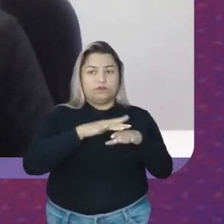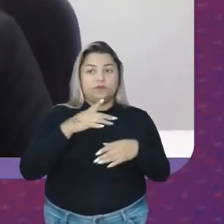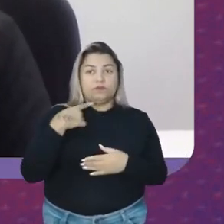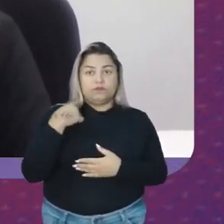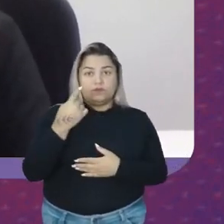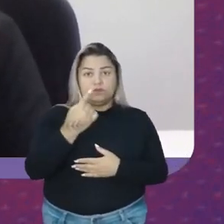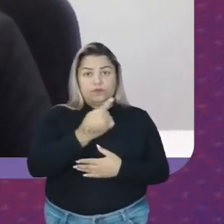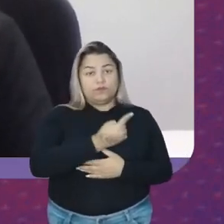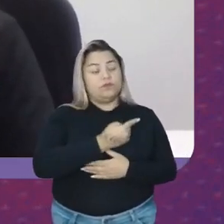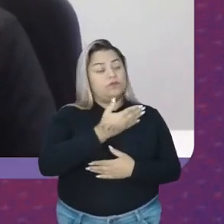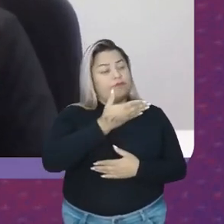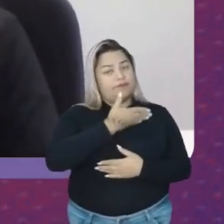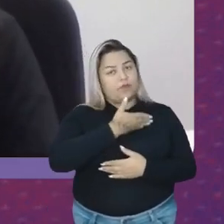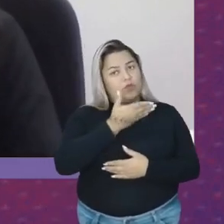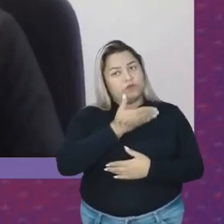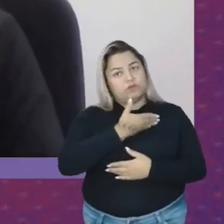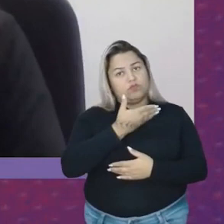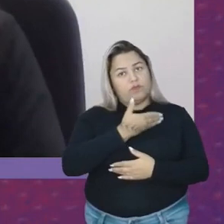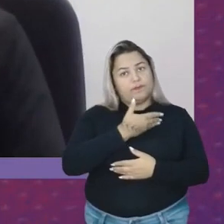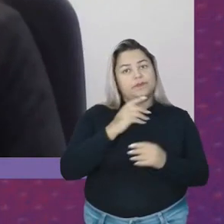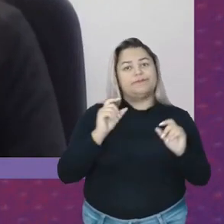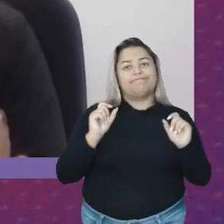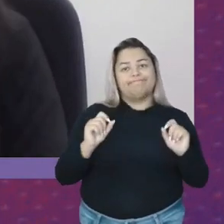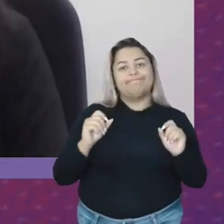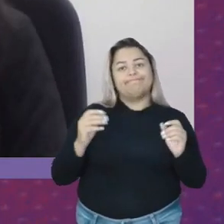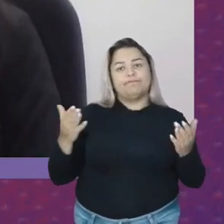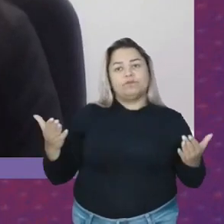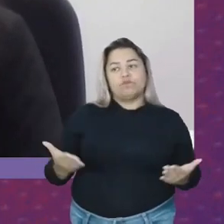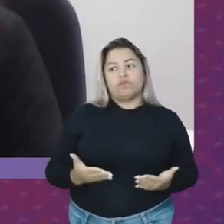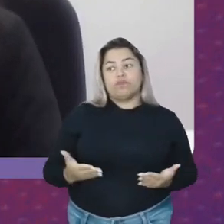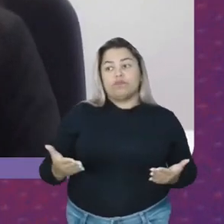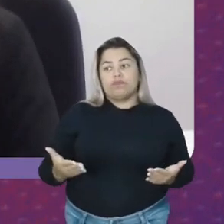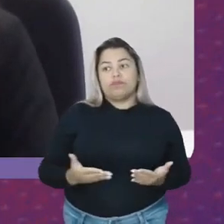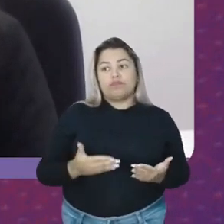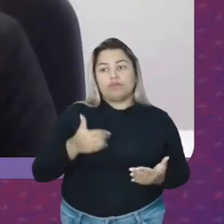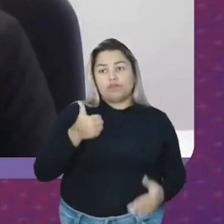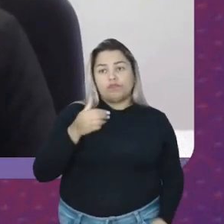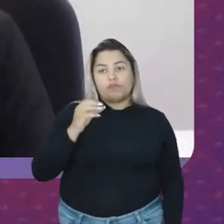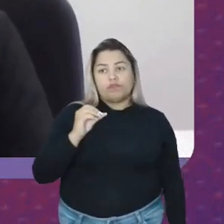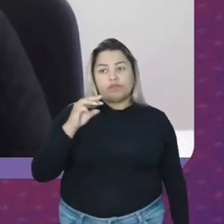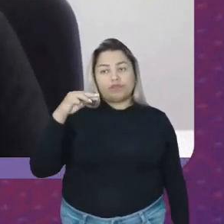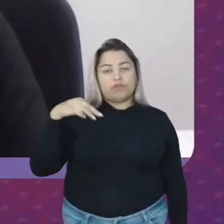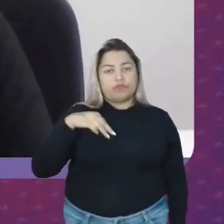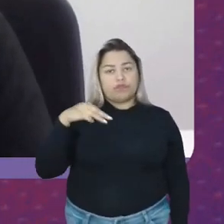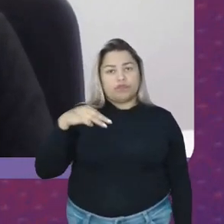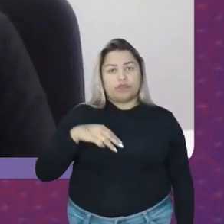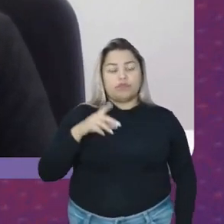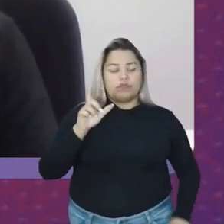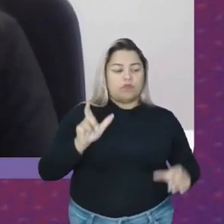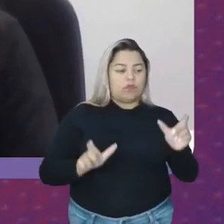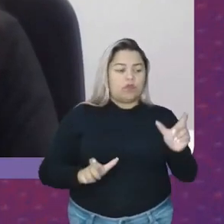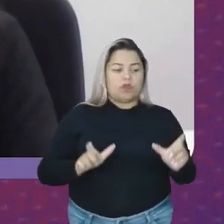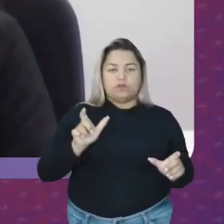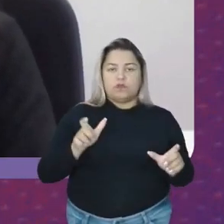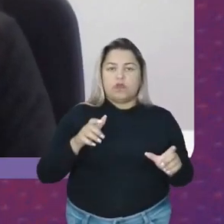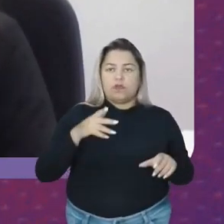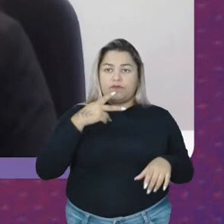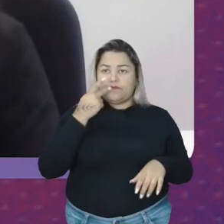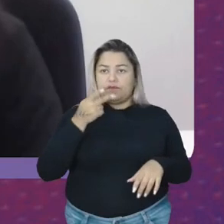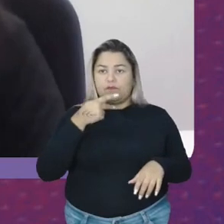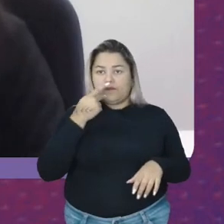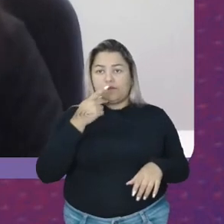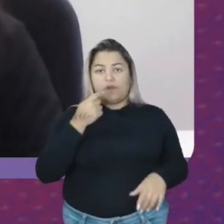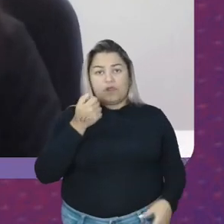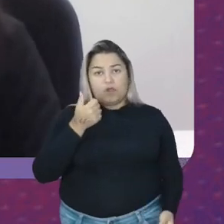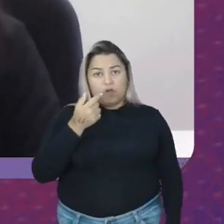nossas companheiras, a partir de agora, assim, uns 10 minutinhos, para vocês falarem um pouco